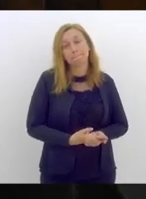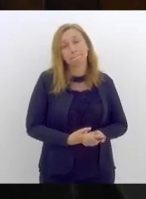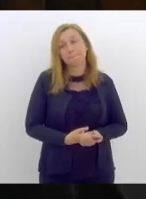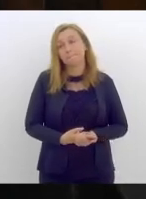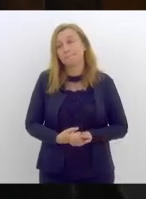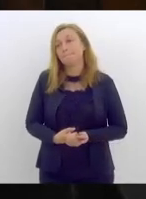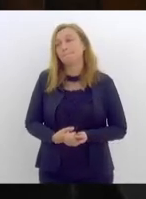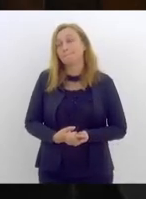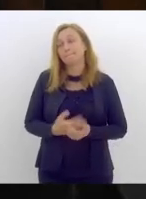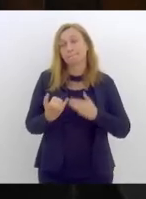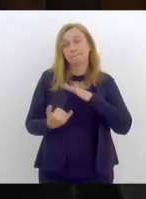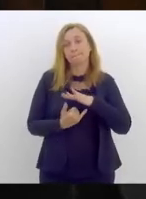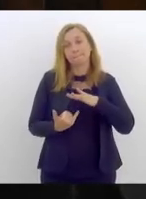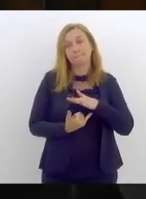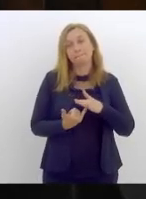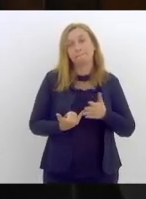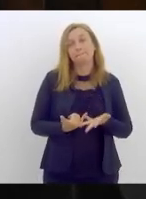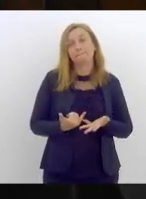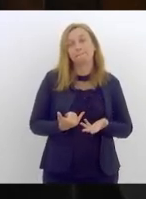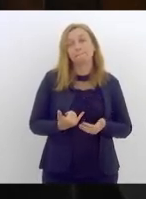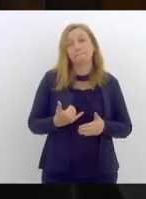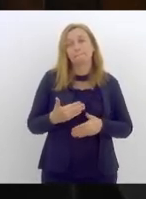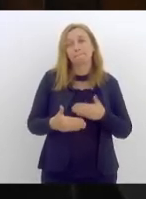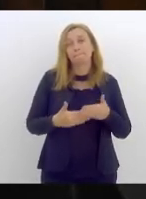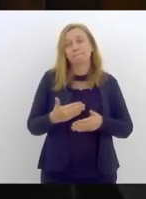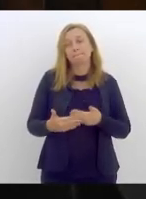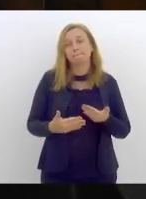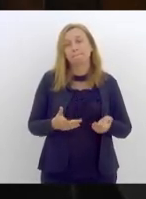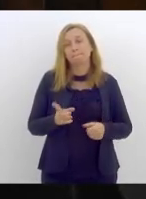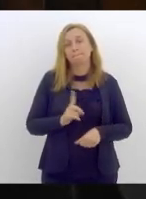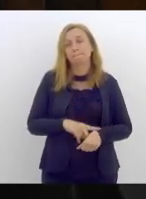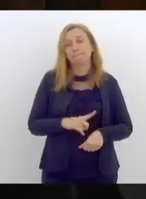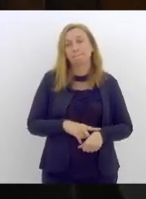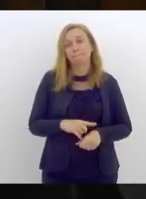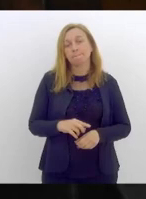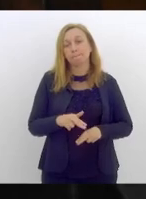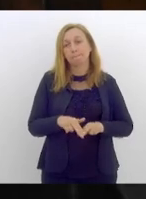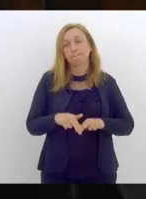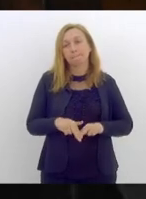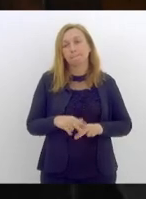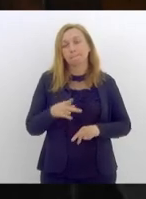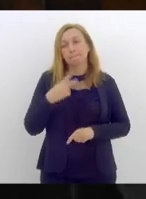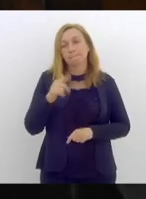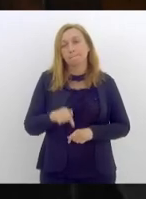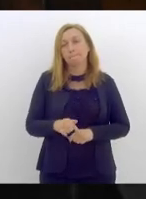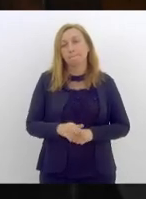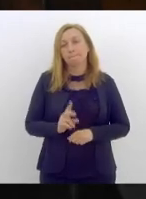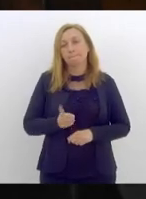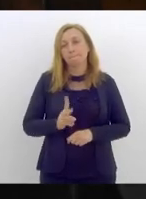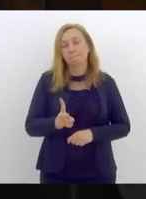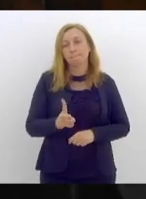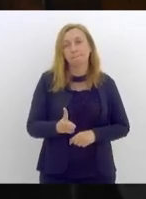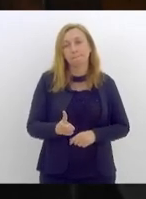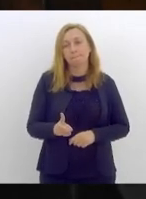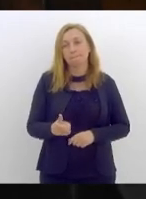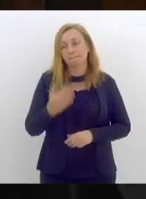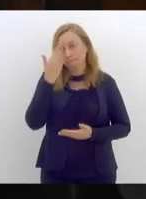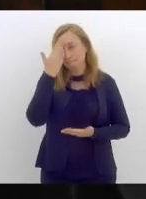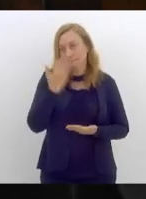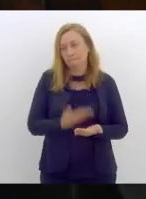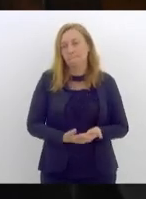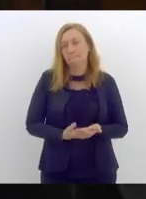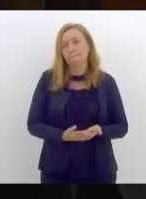das instituições que são centrais nesse processo nesse momento por isso a recomendação aqui é continuar postando a democracia